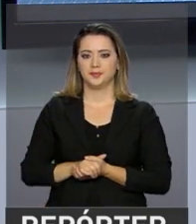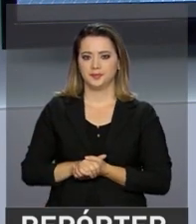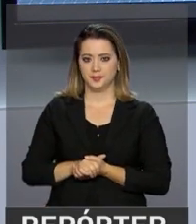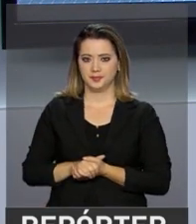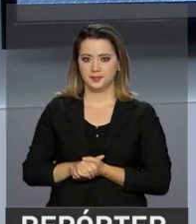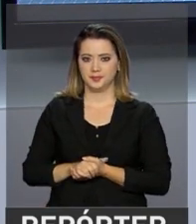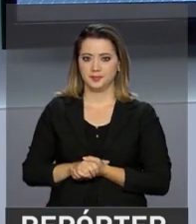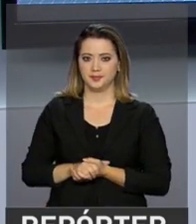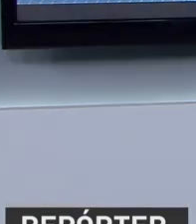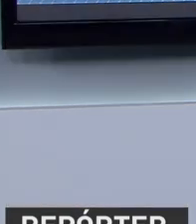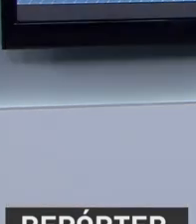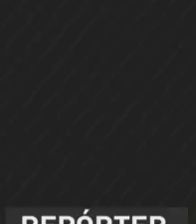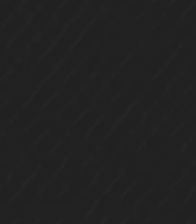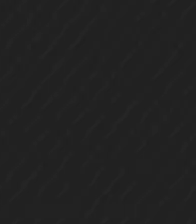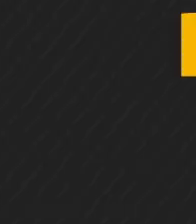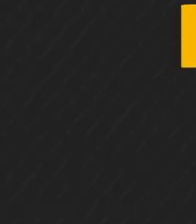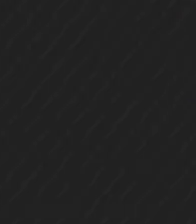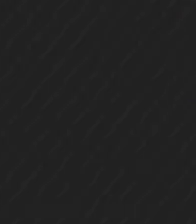do Governo